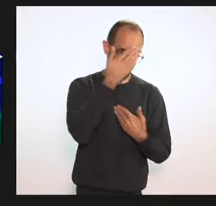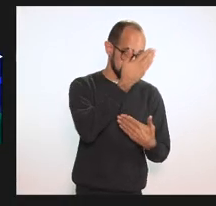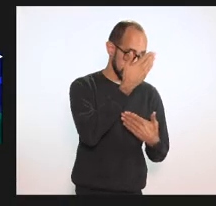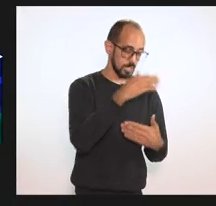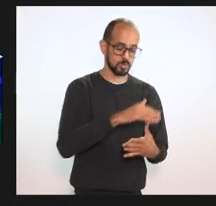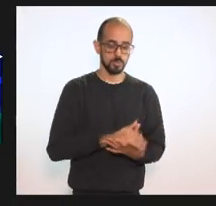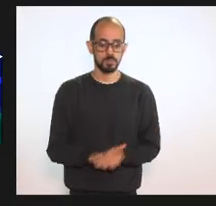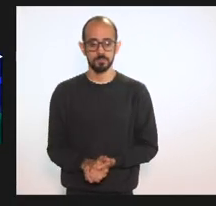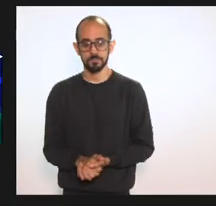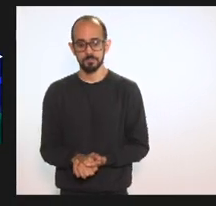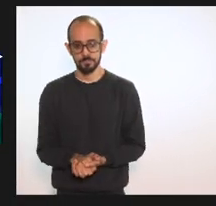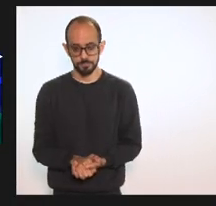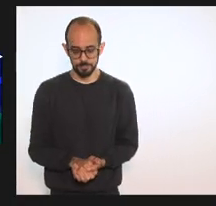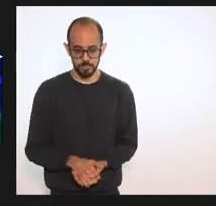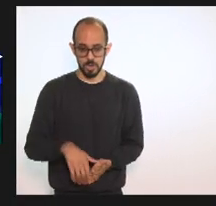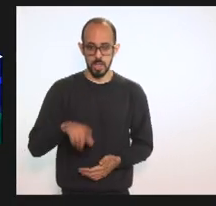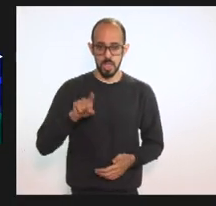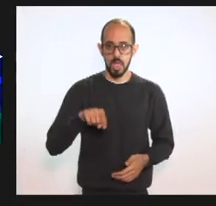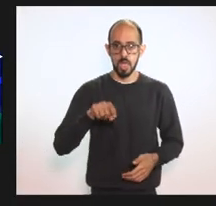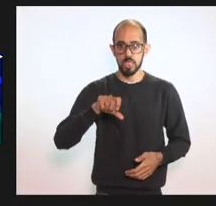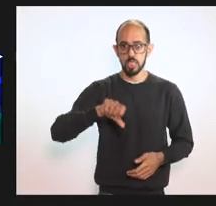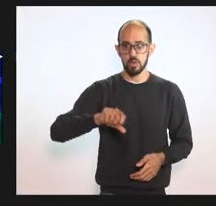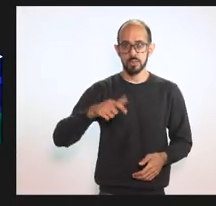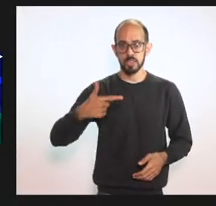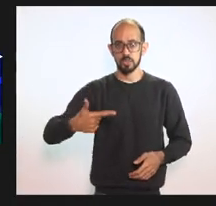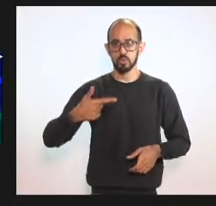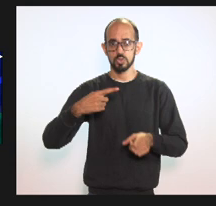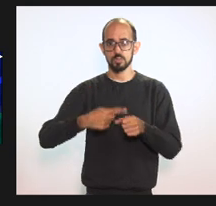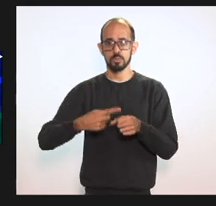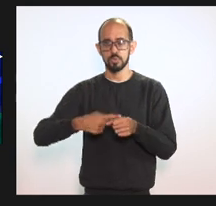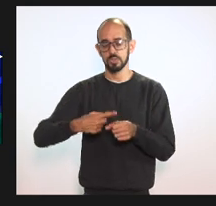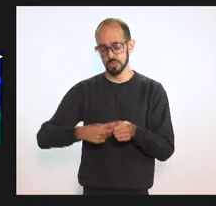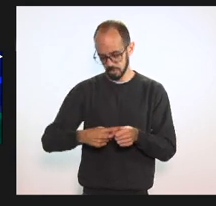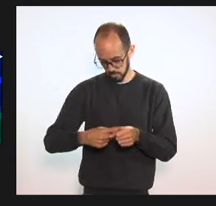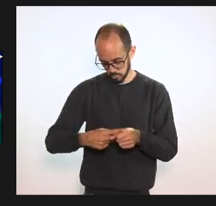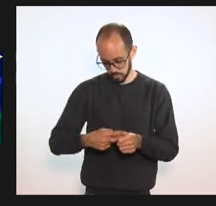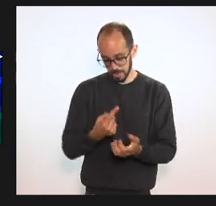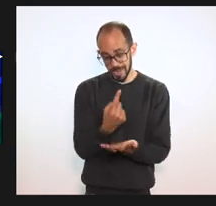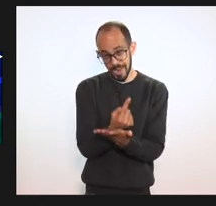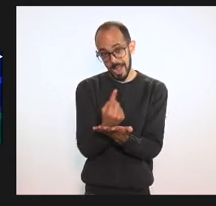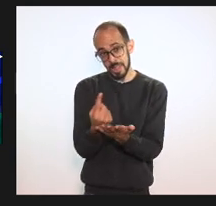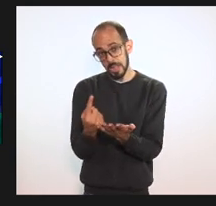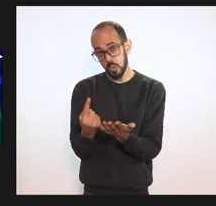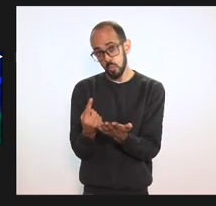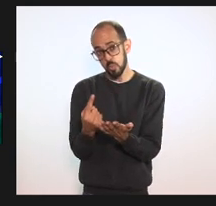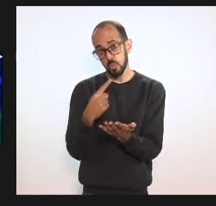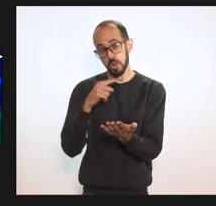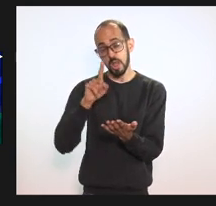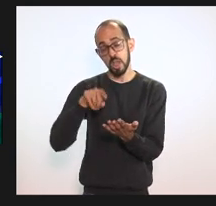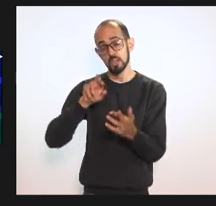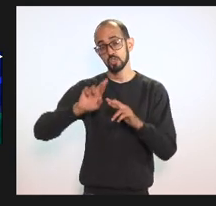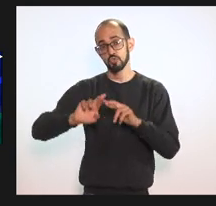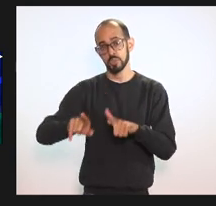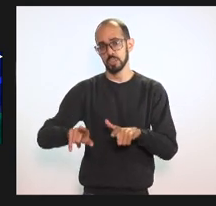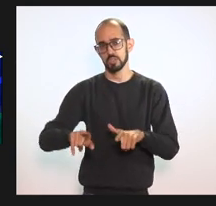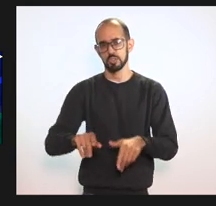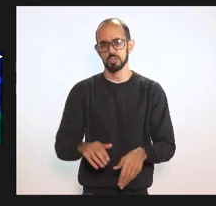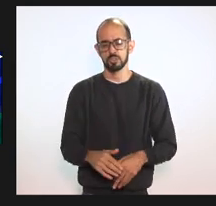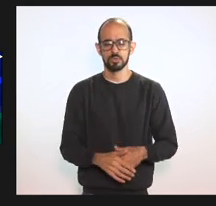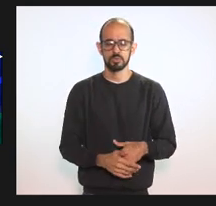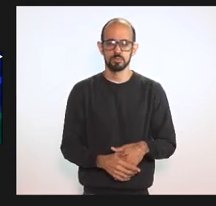obrigado só 92 municípios e cada município é diferente do outro